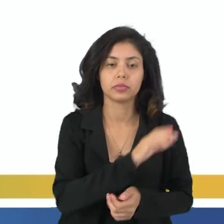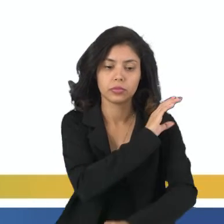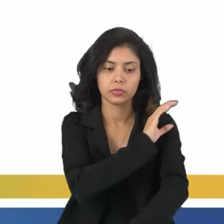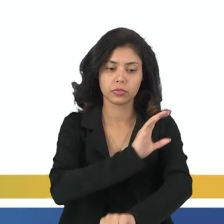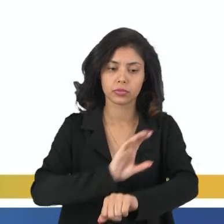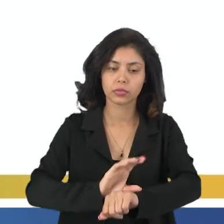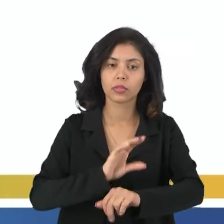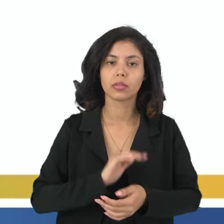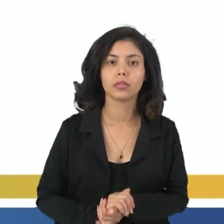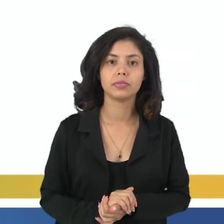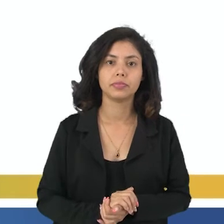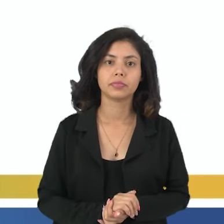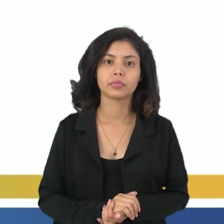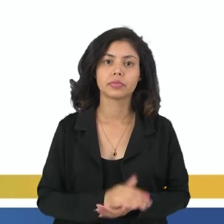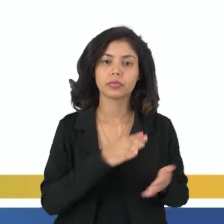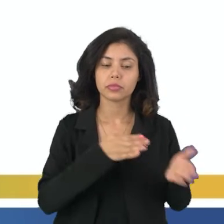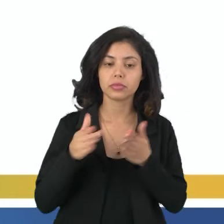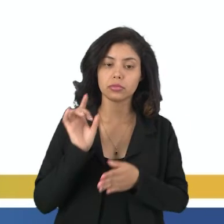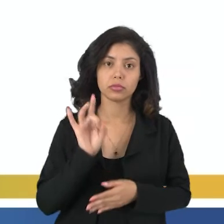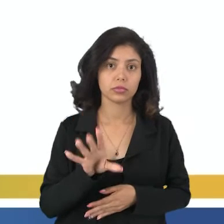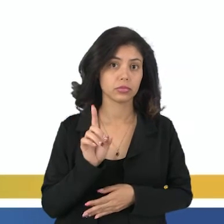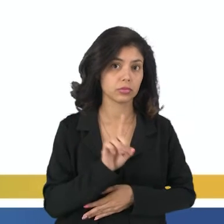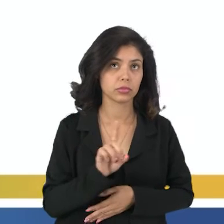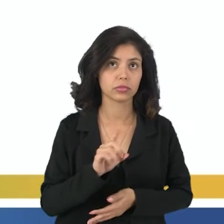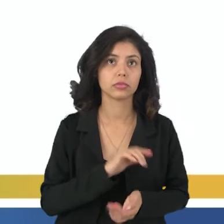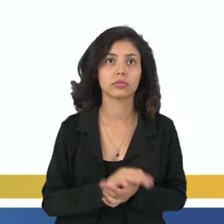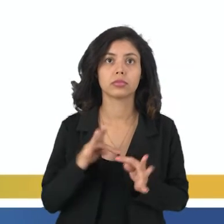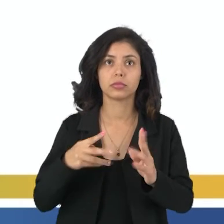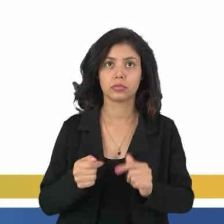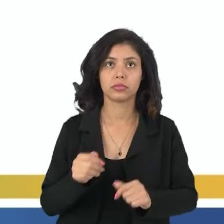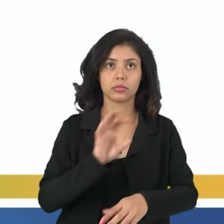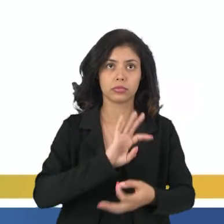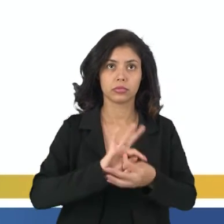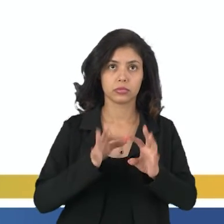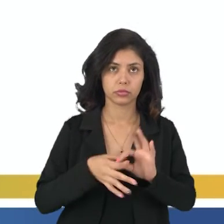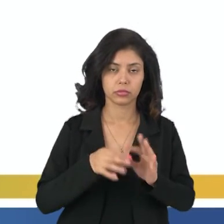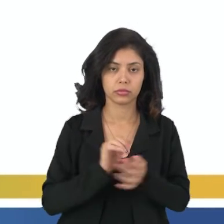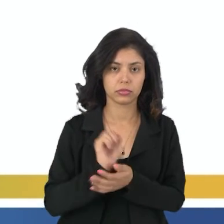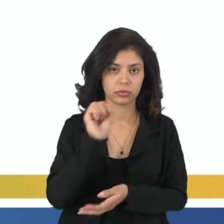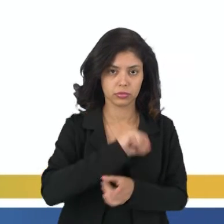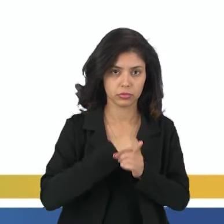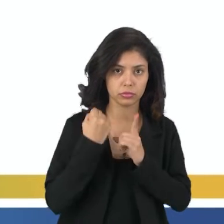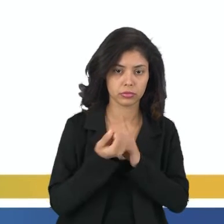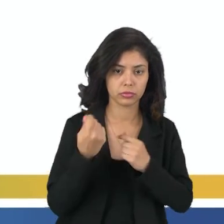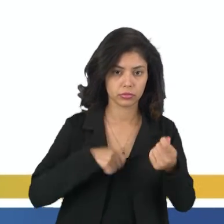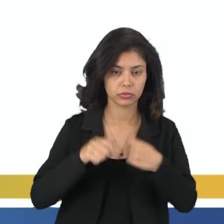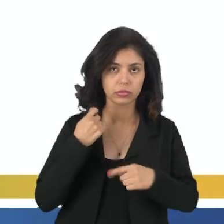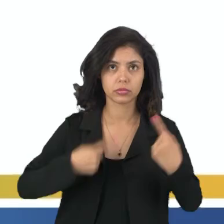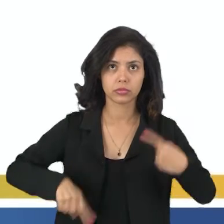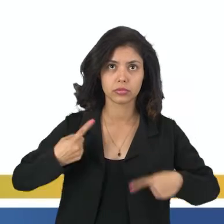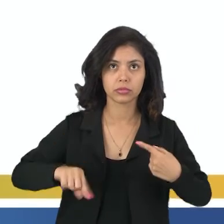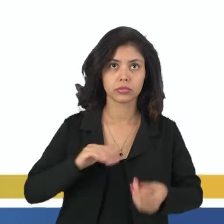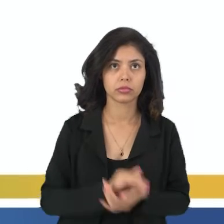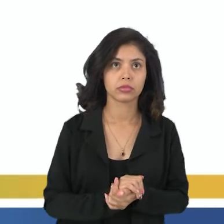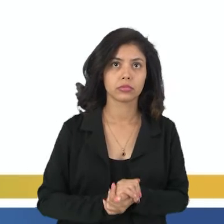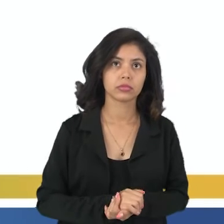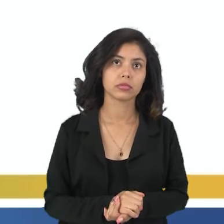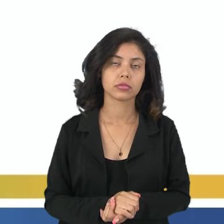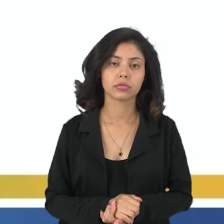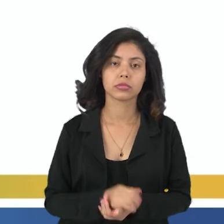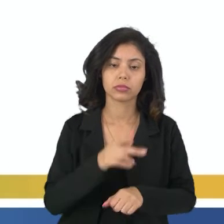da Cultura né Faz parte não somente da cultura mas de todo um contexto social histórico econômico político de um país